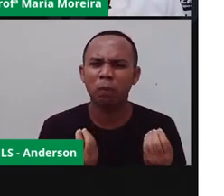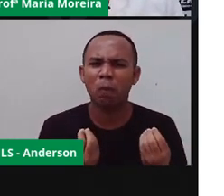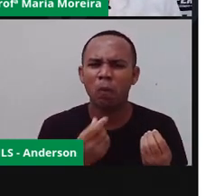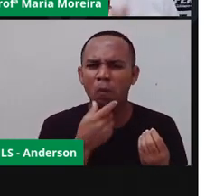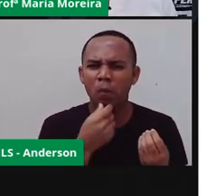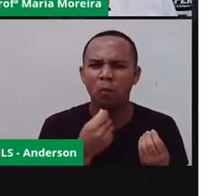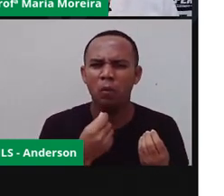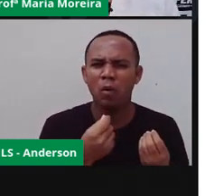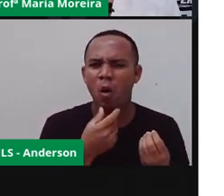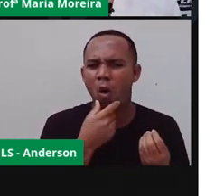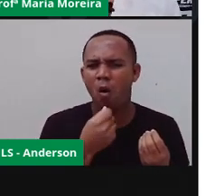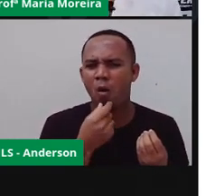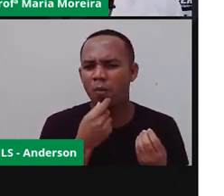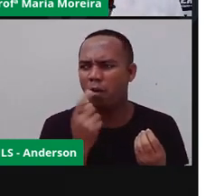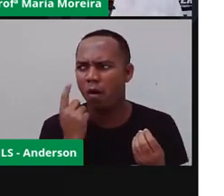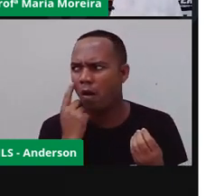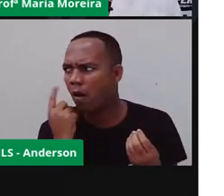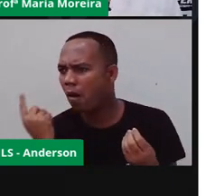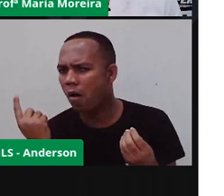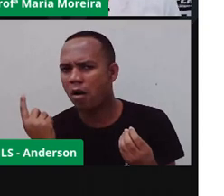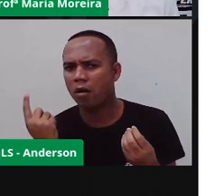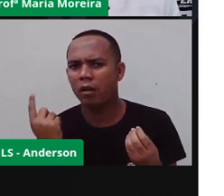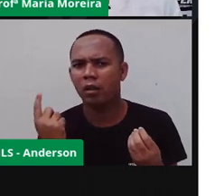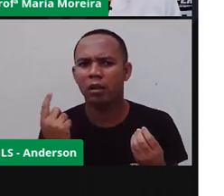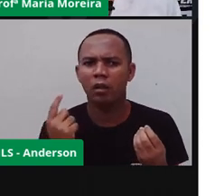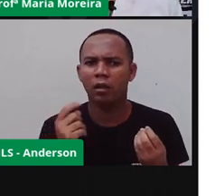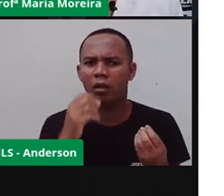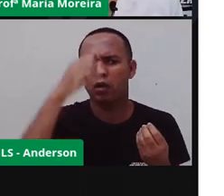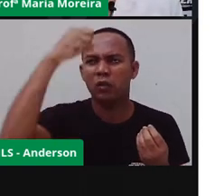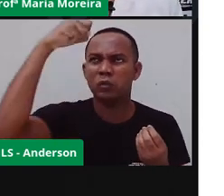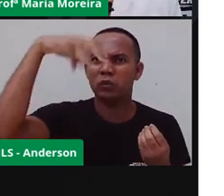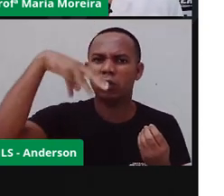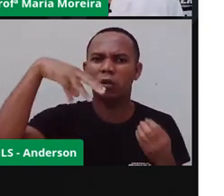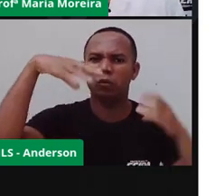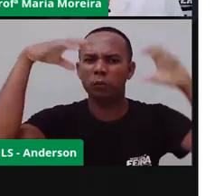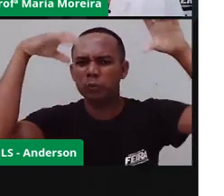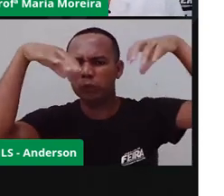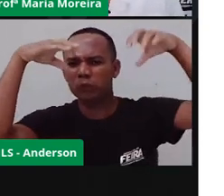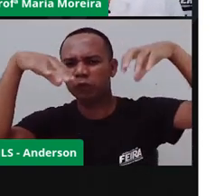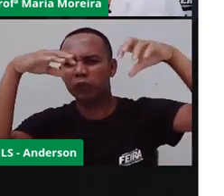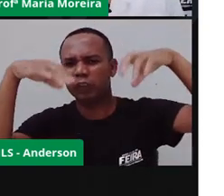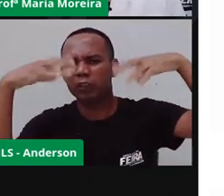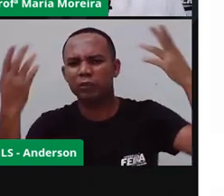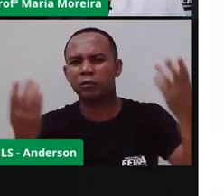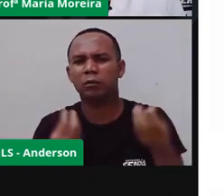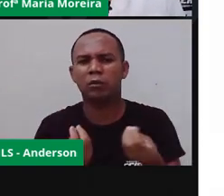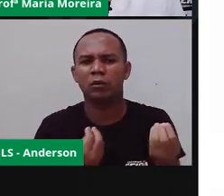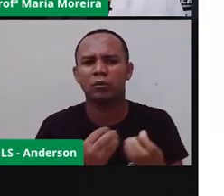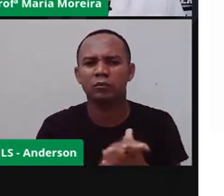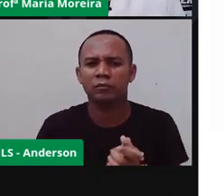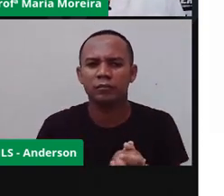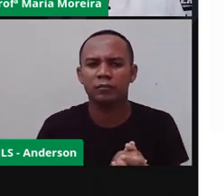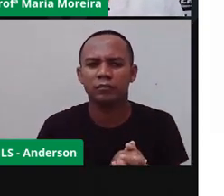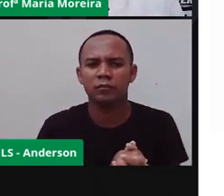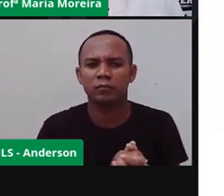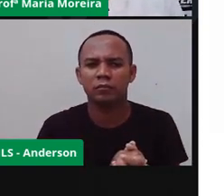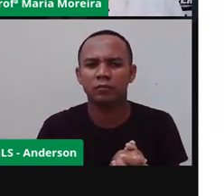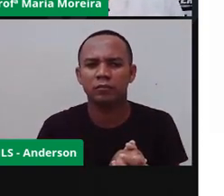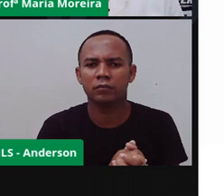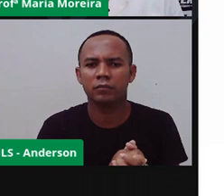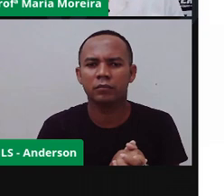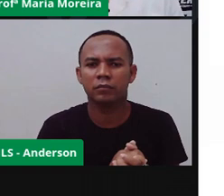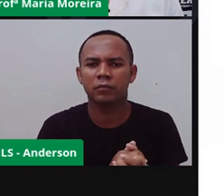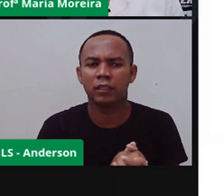filho, né? Tem um homem olhando para um lado sem entender. O sol tá chovendo, aí o filho vai e responde: se quiser, eu